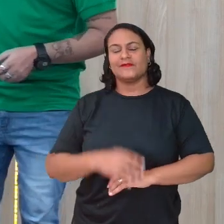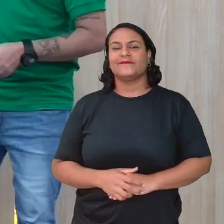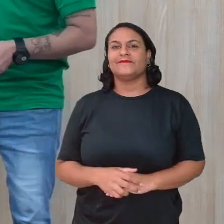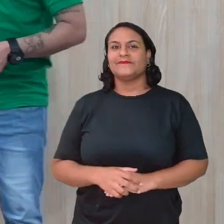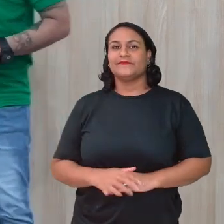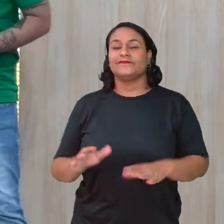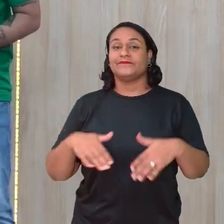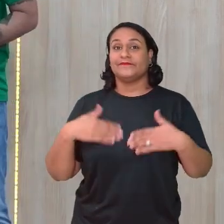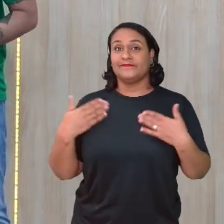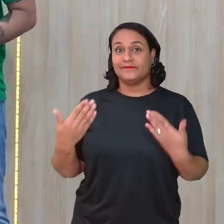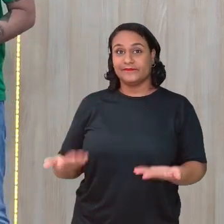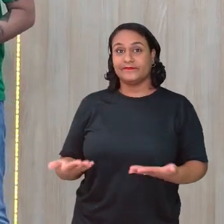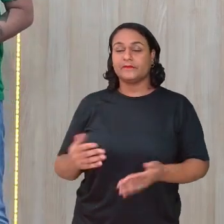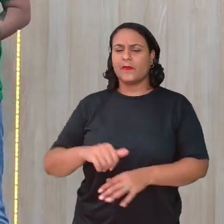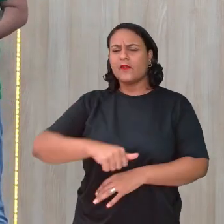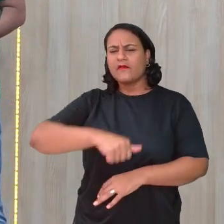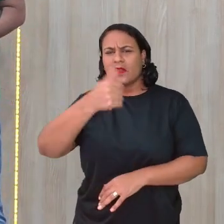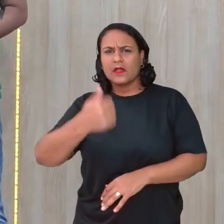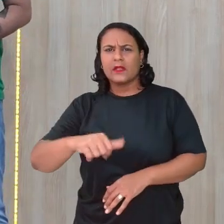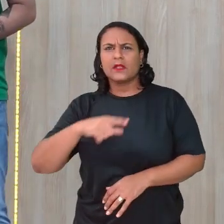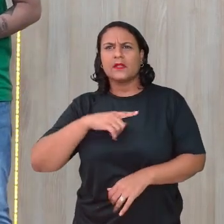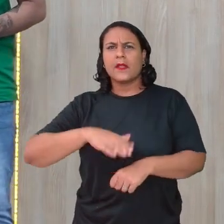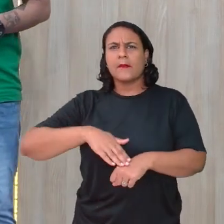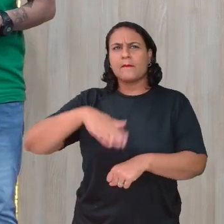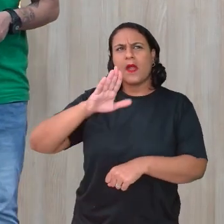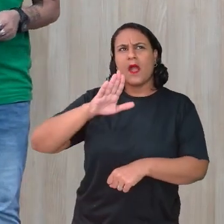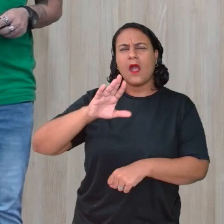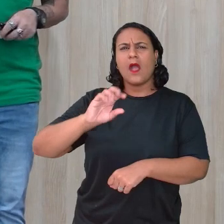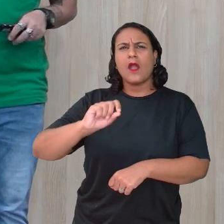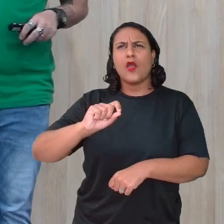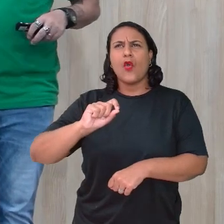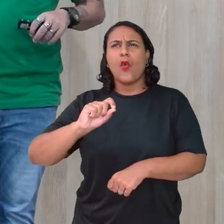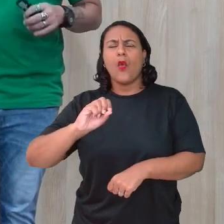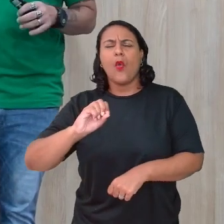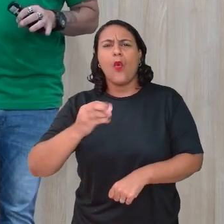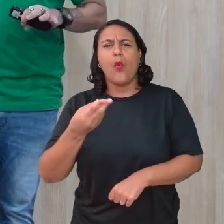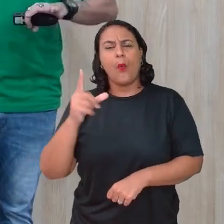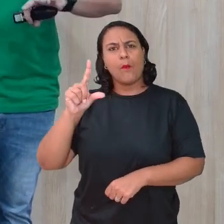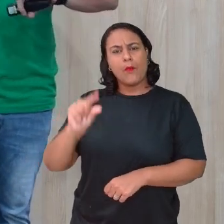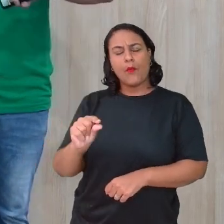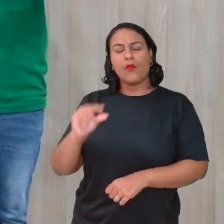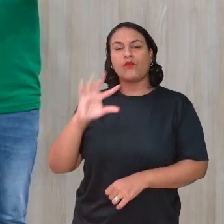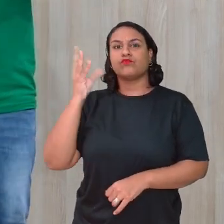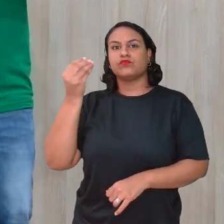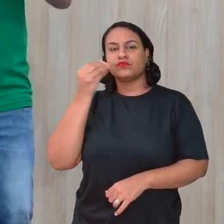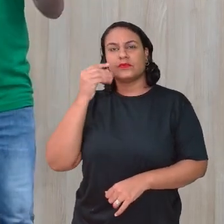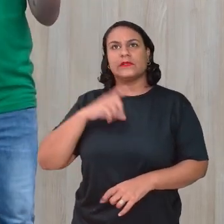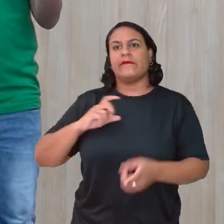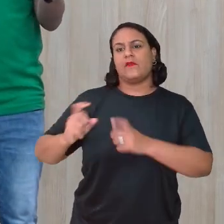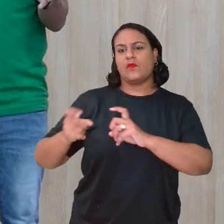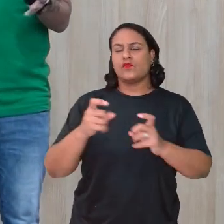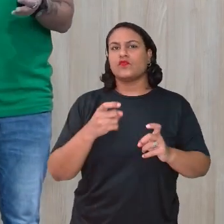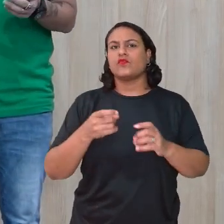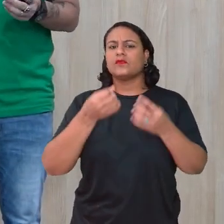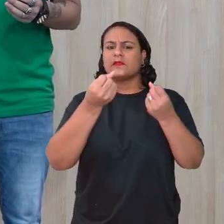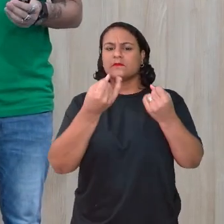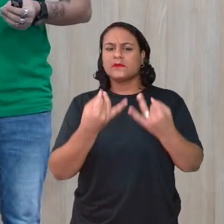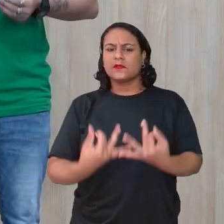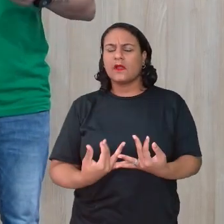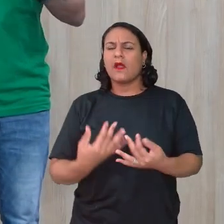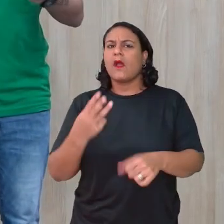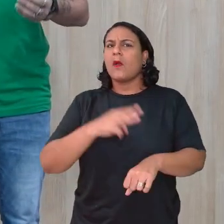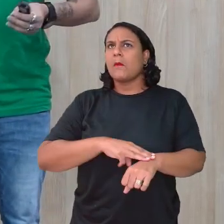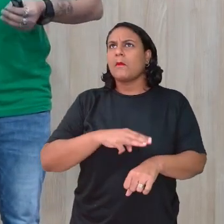certo? Então, quando a gente vai avaliar se tem mais ou menos chance, a gente meio que fez uma discussão de descrever as situações,